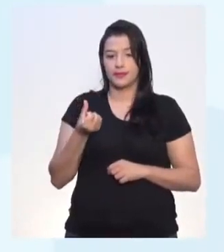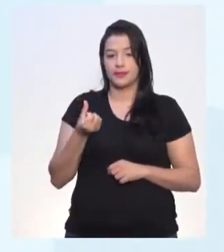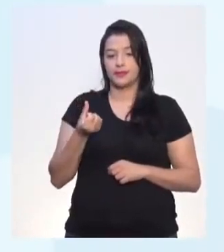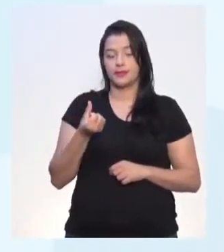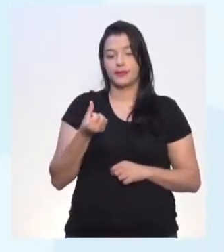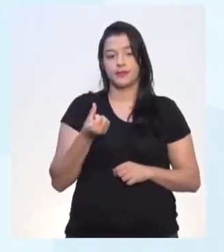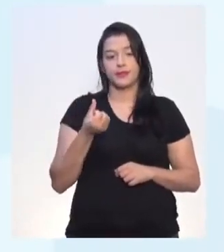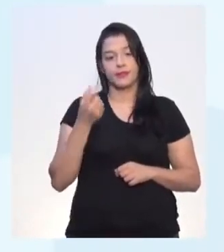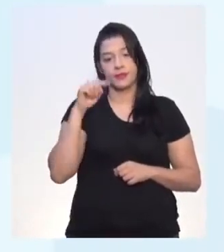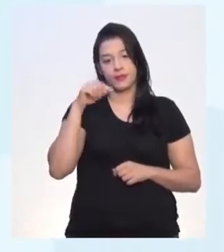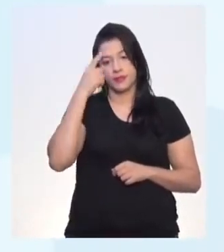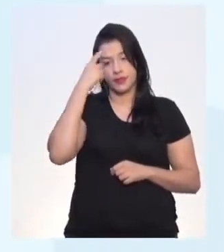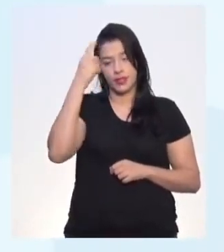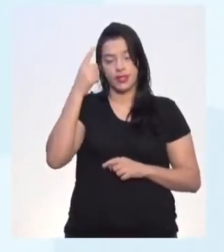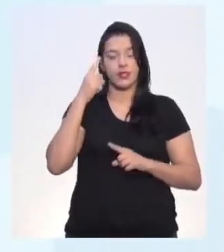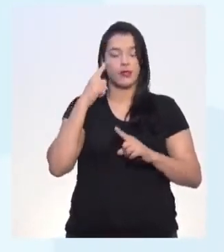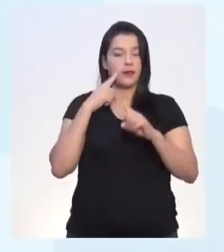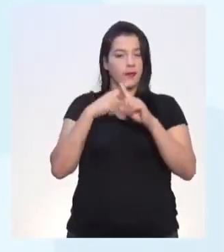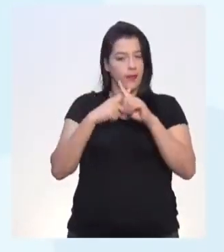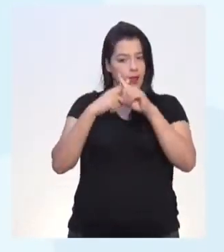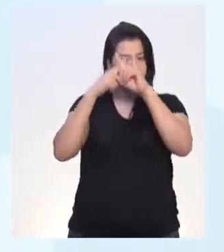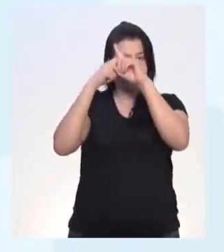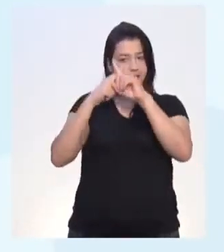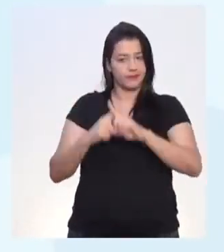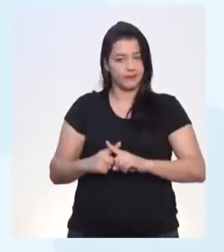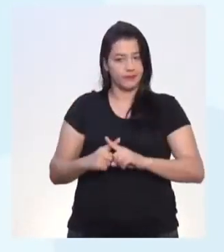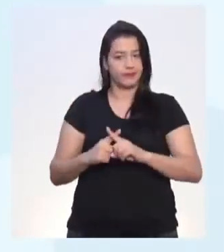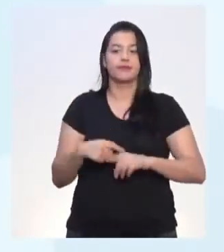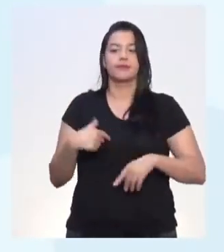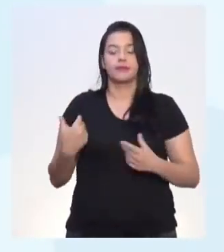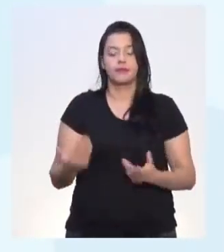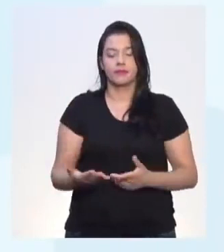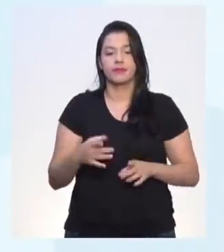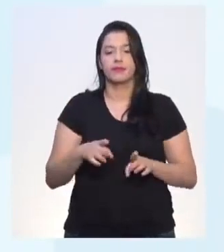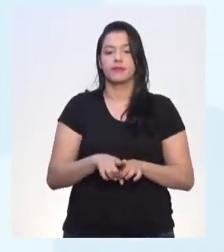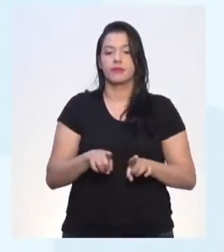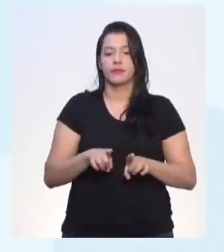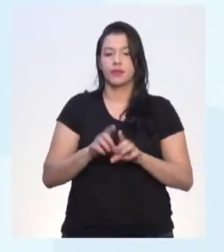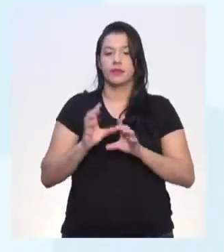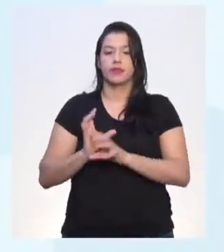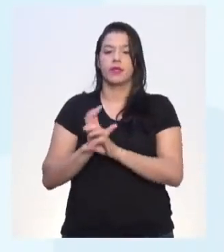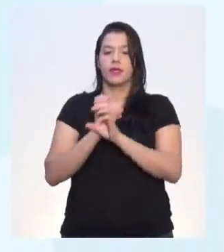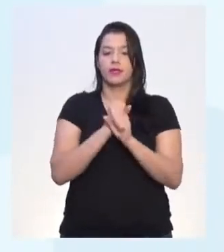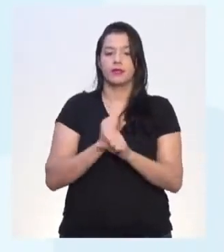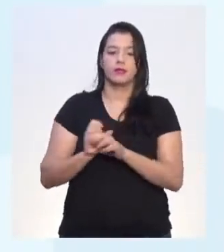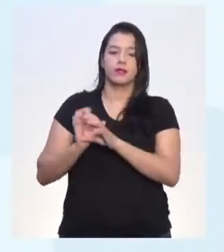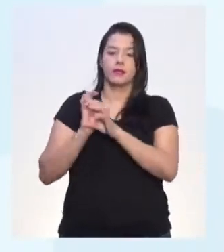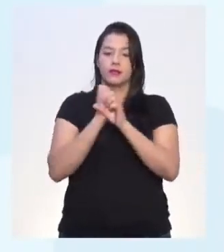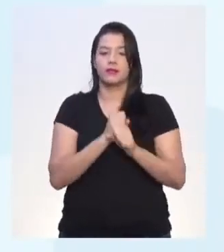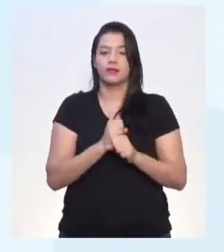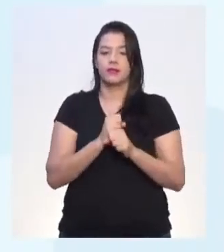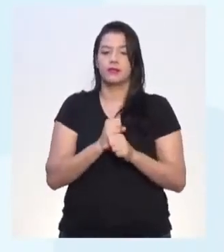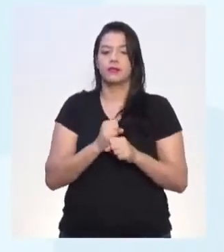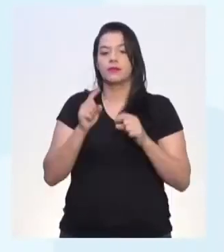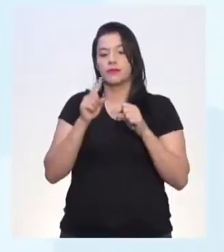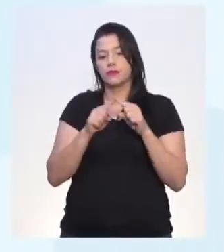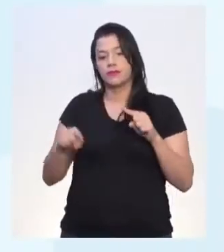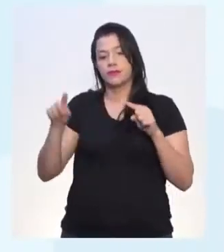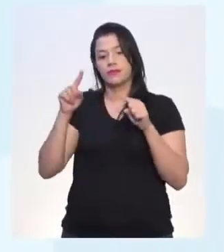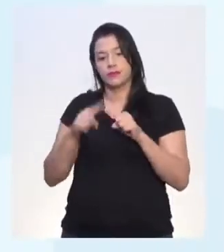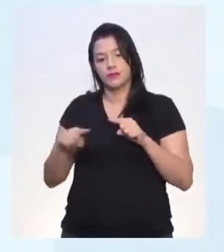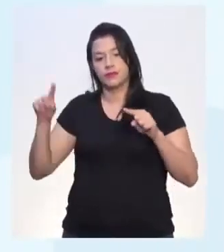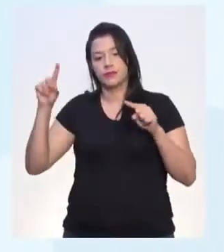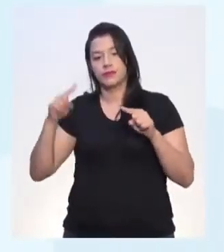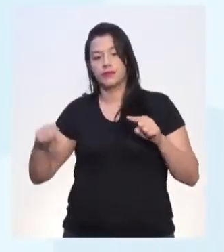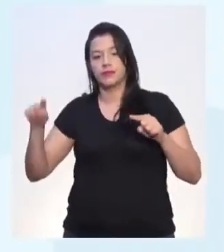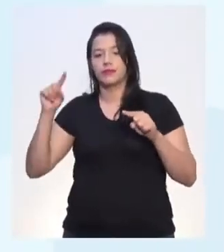a ideia de tabuada que a gente aprendeu lá no começo, né? Você vai somando, né, parcelas e para você encontrar os